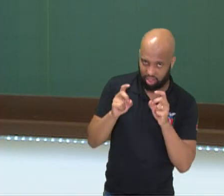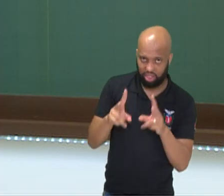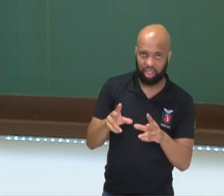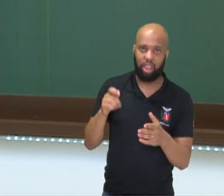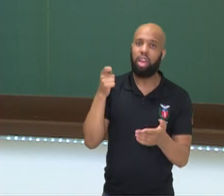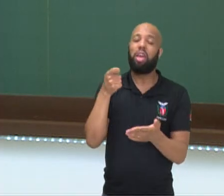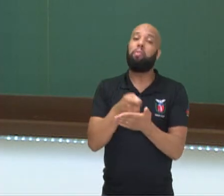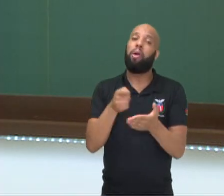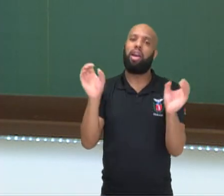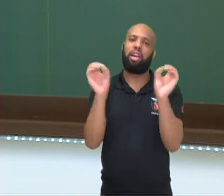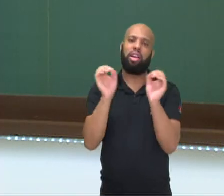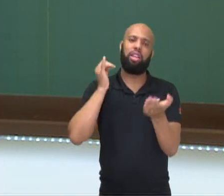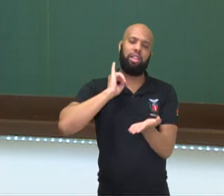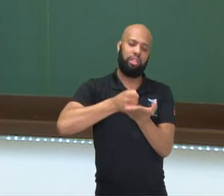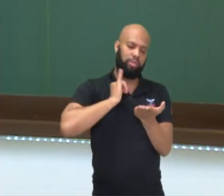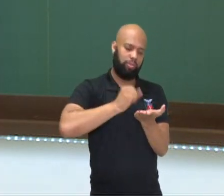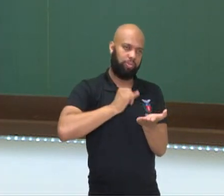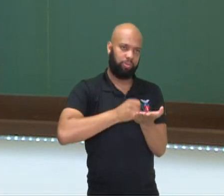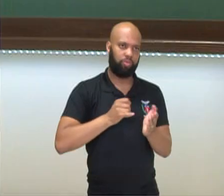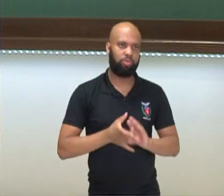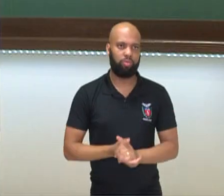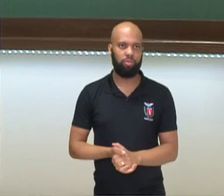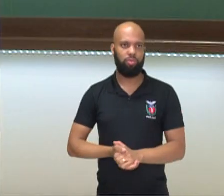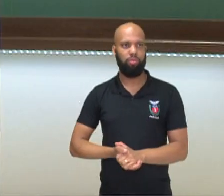não pagar esses impostos.